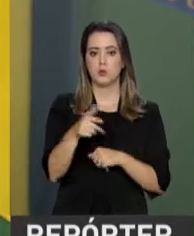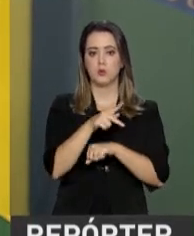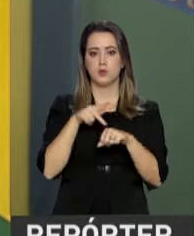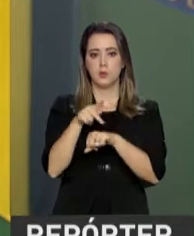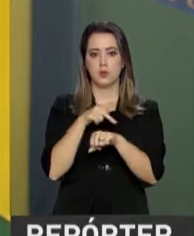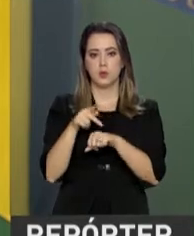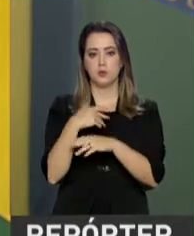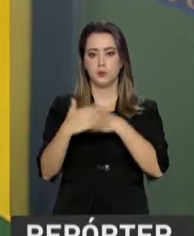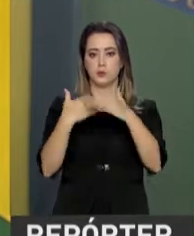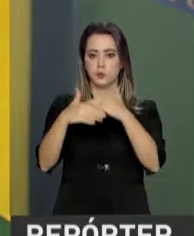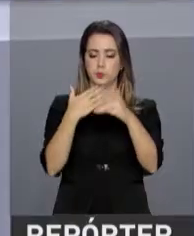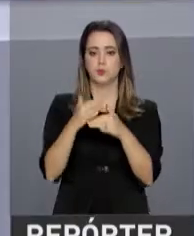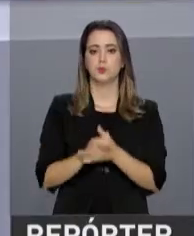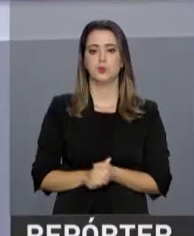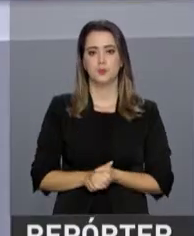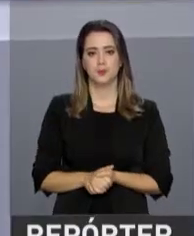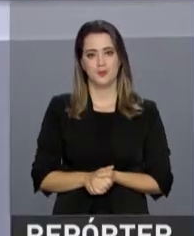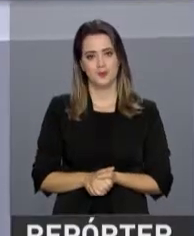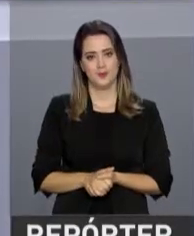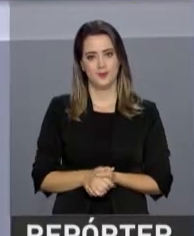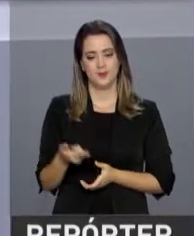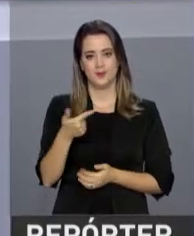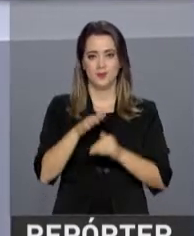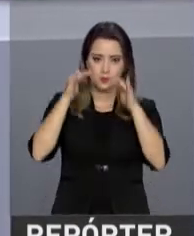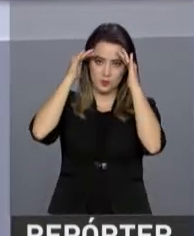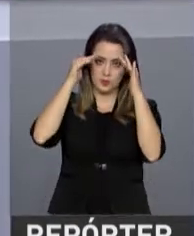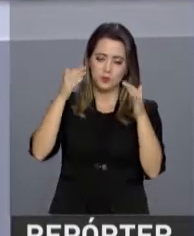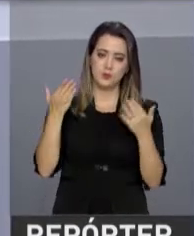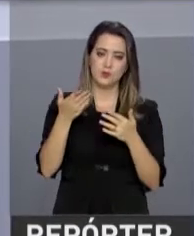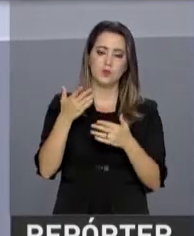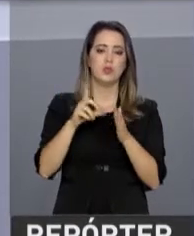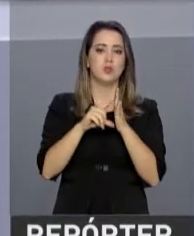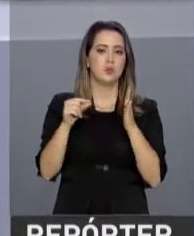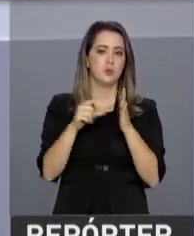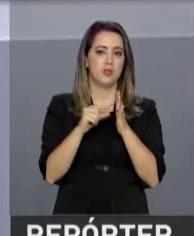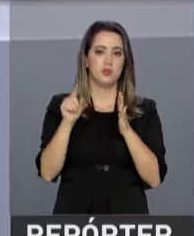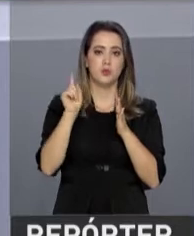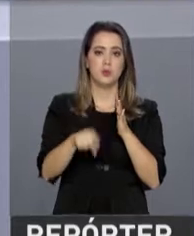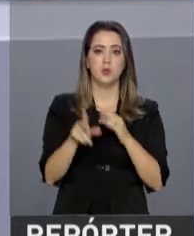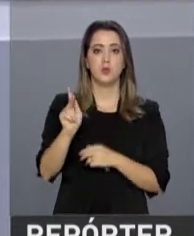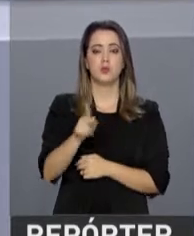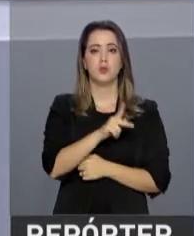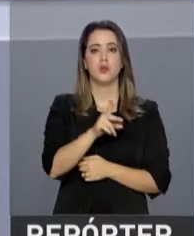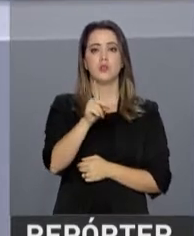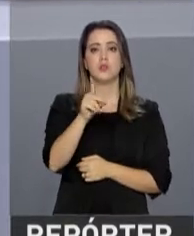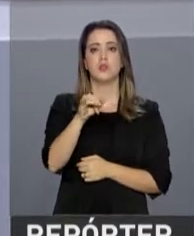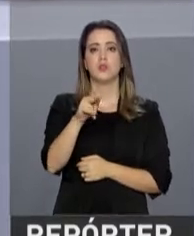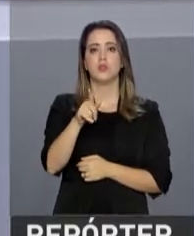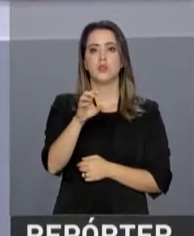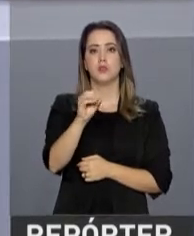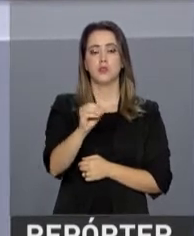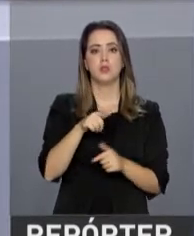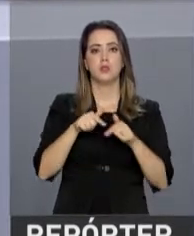países de grande desenvolvimento e outro homenageado nessa cerimônia no palácio do planalto foi o professor diego lima que